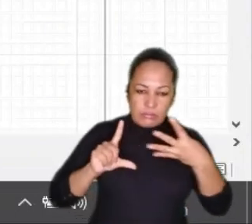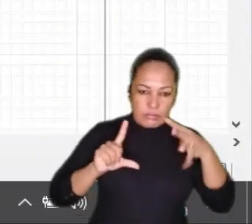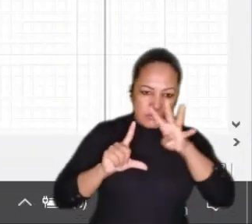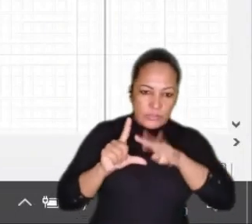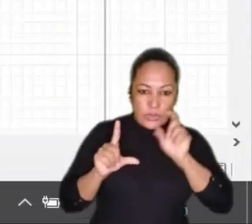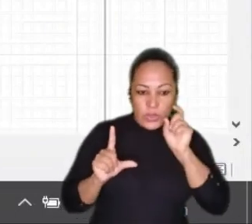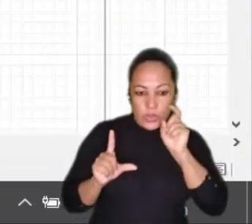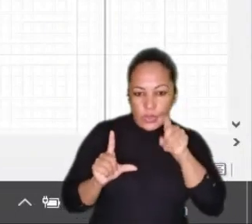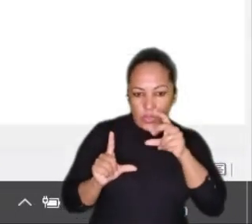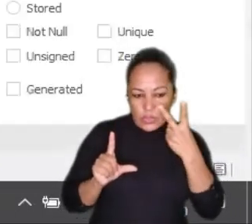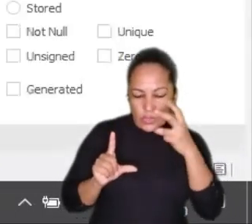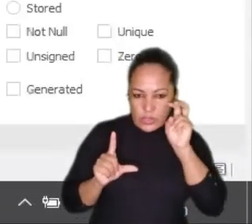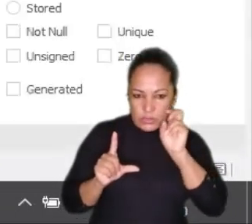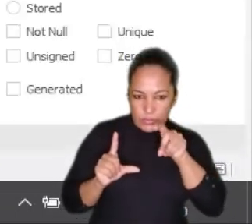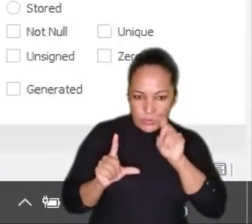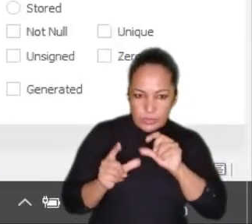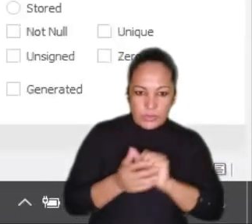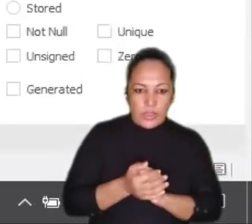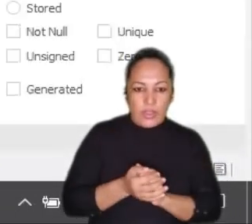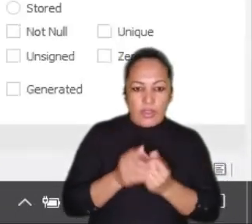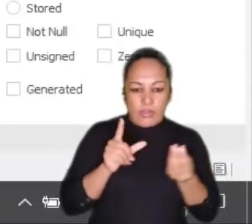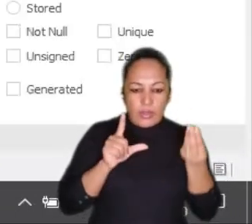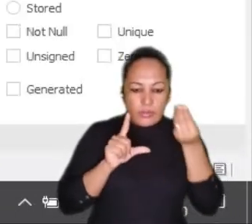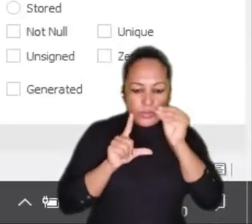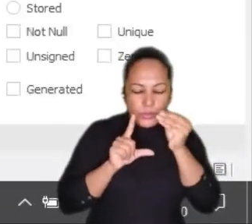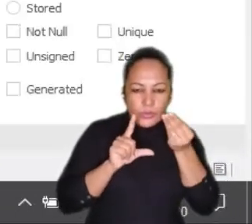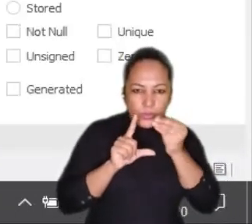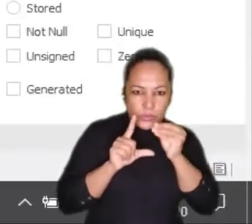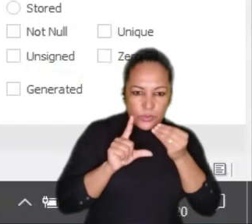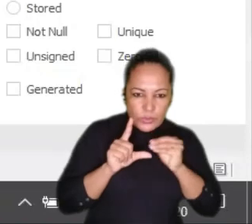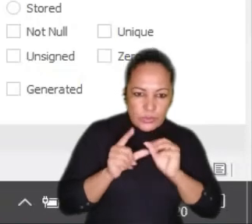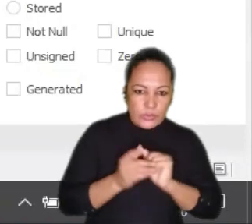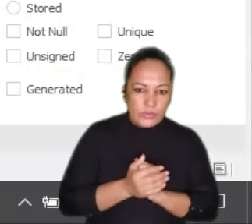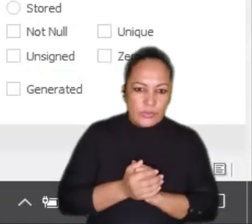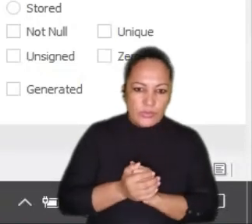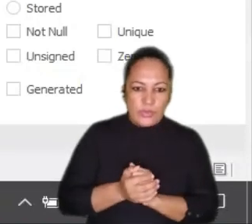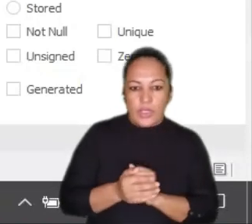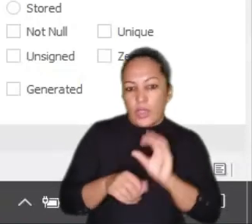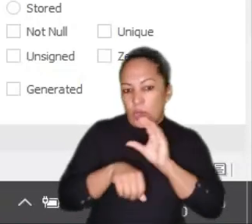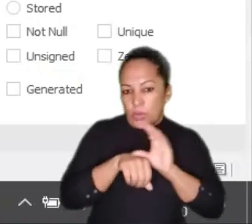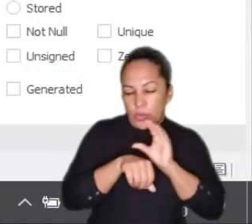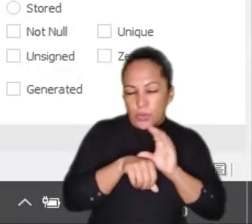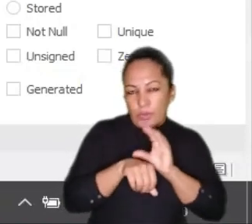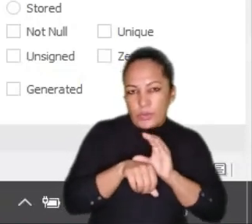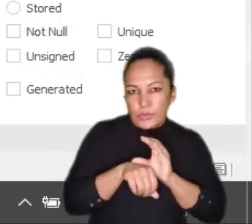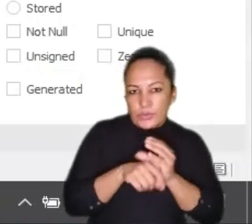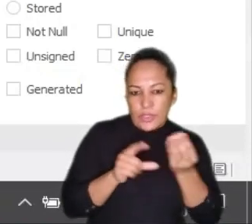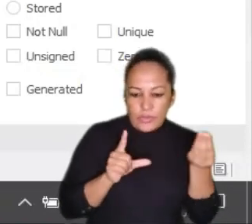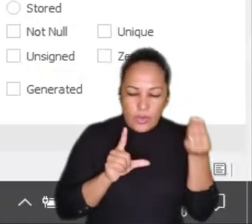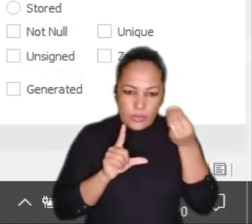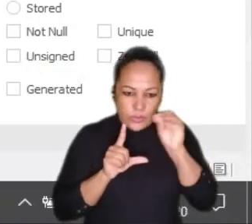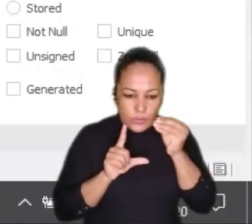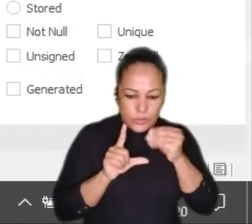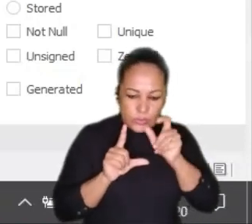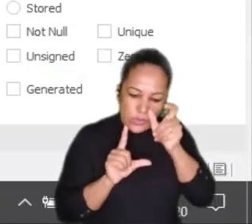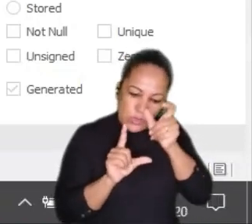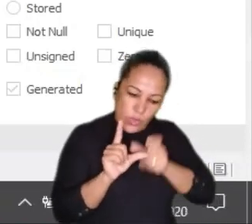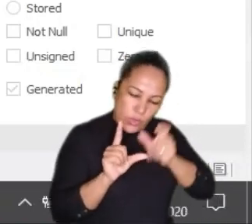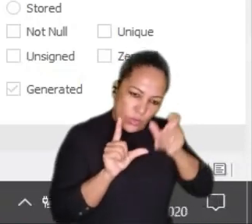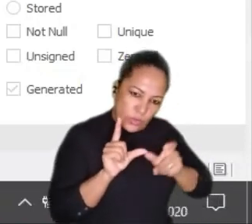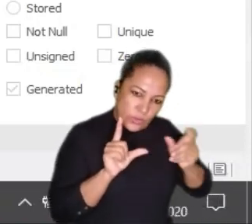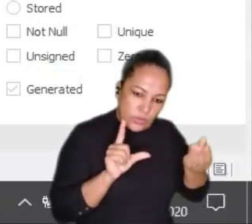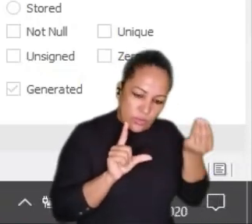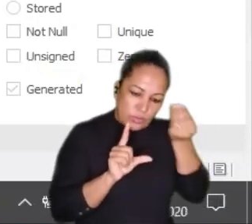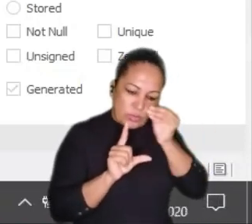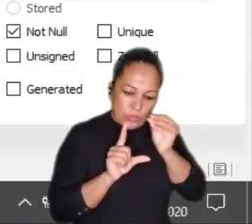tá aqui a tabelinha. Dou 2 cliques nela. E aí, eu vou preencher na tabelinha lá. Vou colocar na tabelinha aqui, por exemplo, curso. E aí, eu vou adicionando